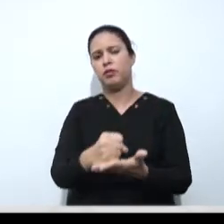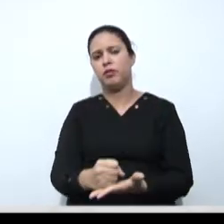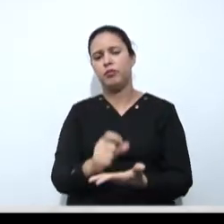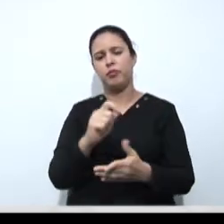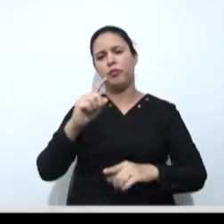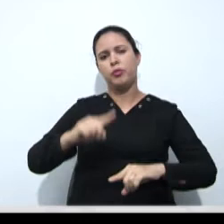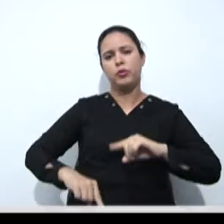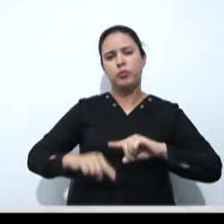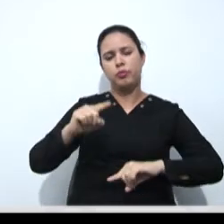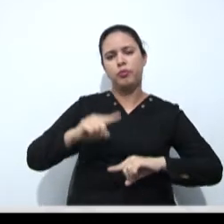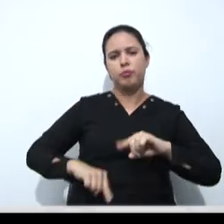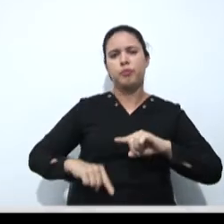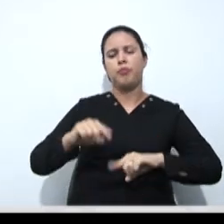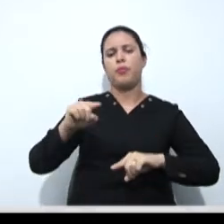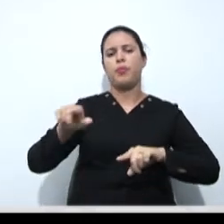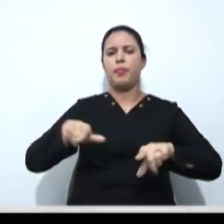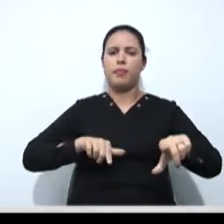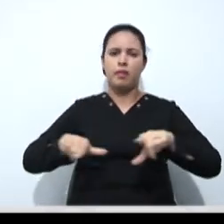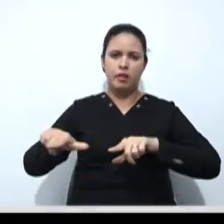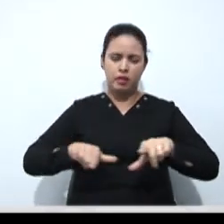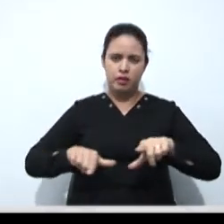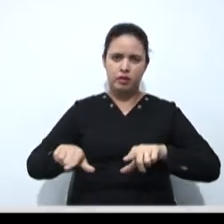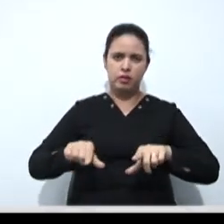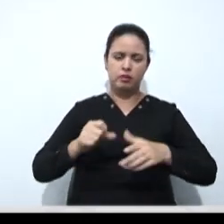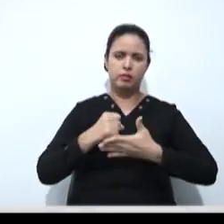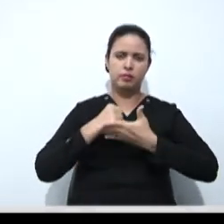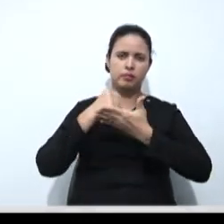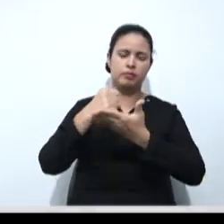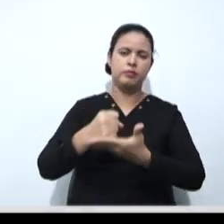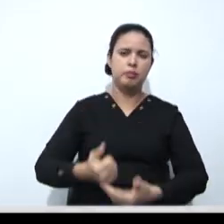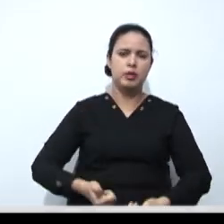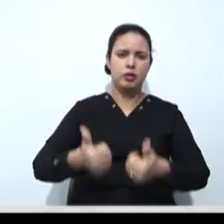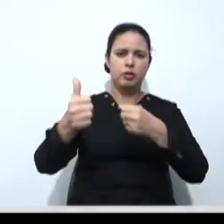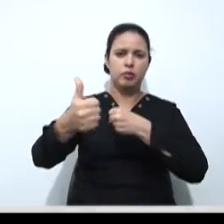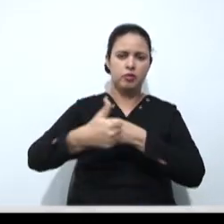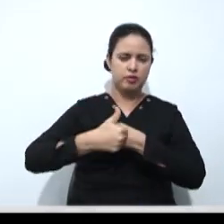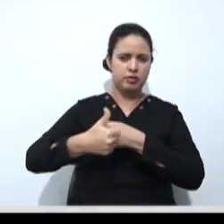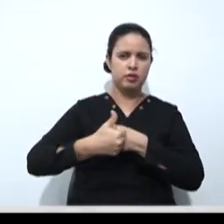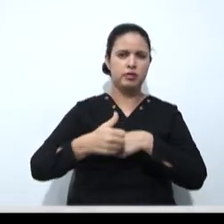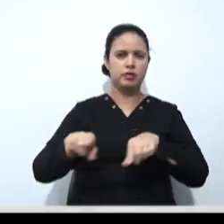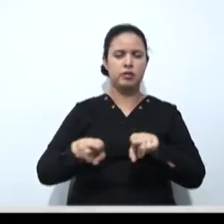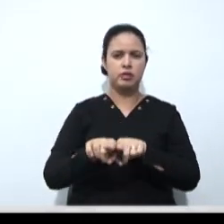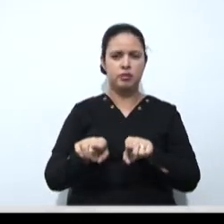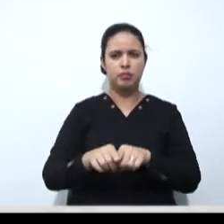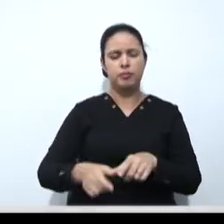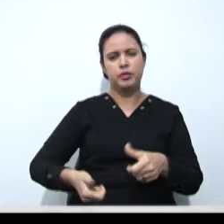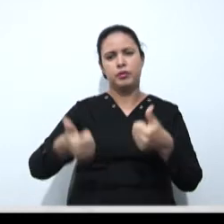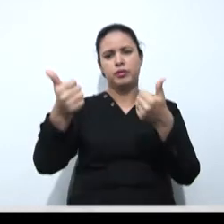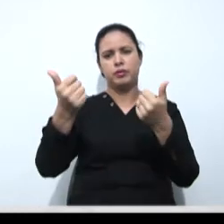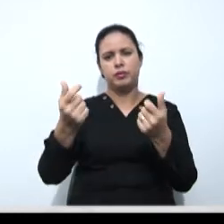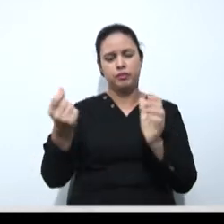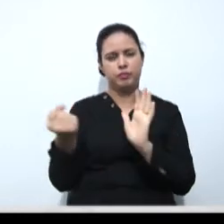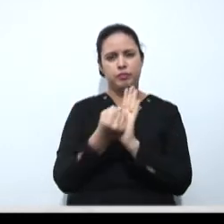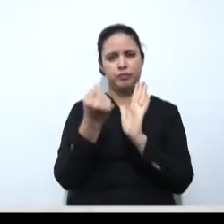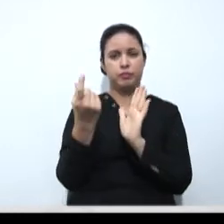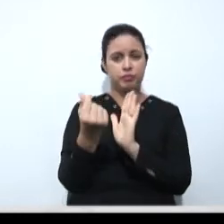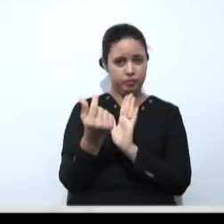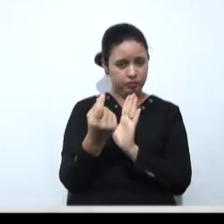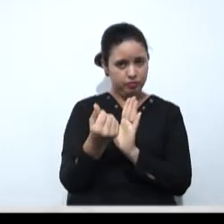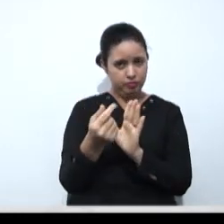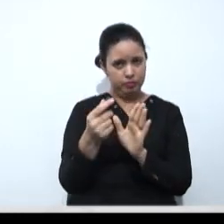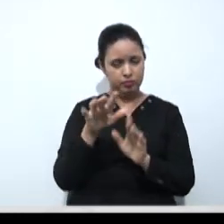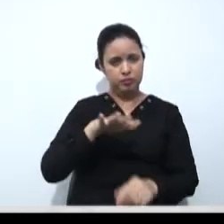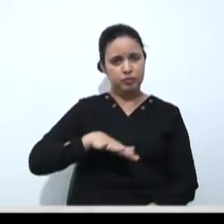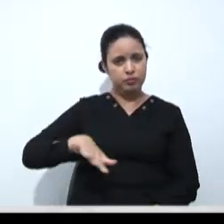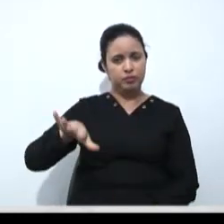Produtos, serviços produzidos, vai entregar maior qualidade, vai entregar melhor preço para esse ambiente onde ela